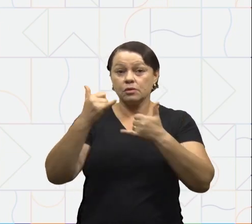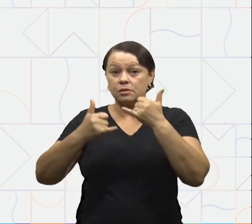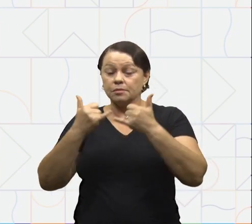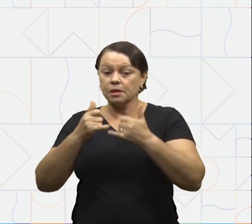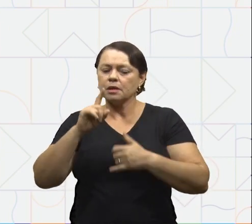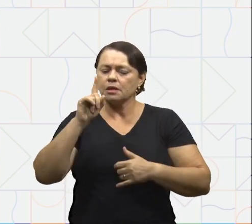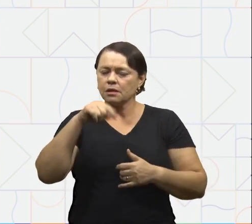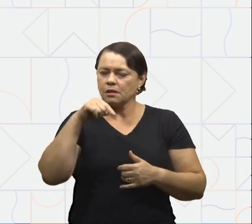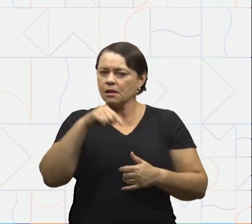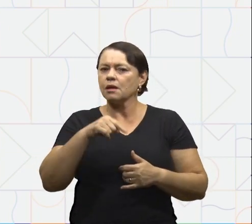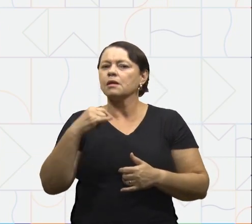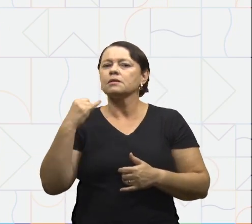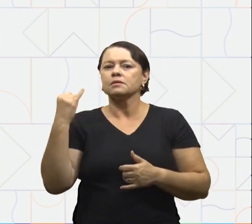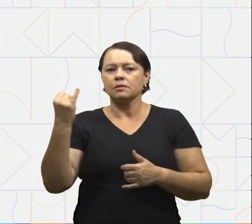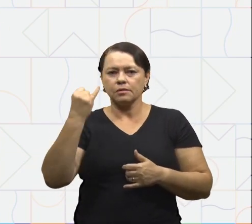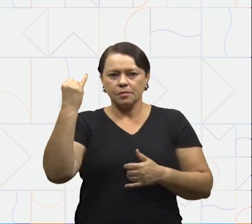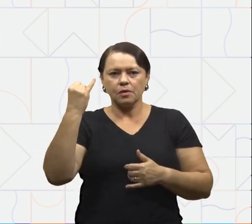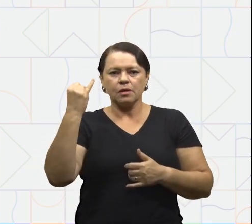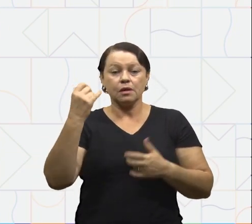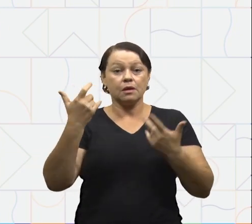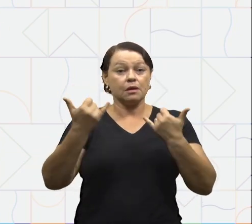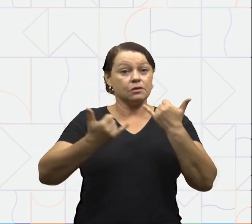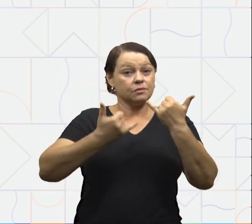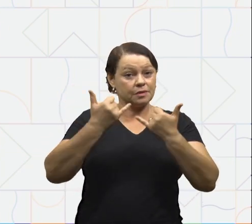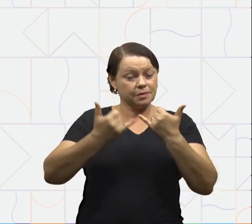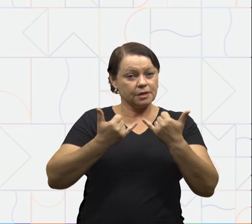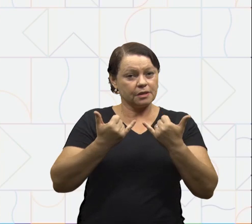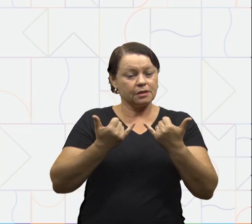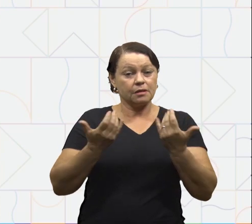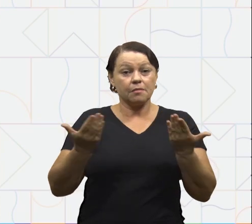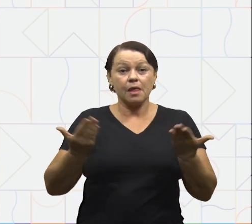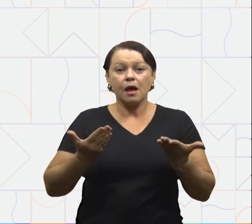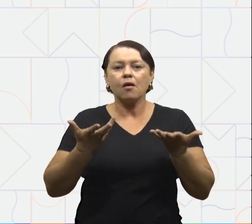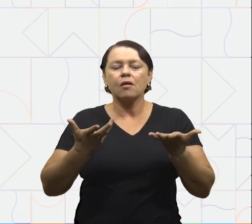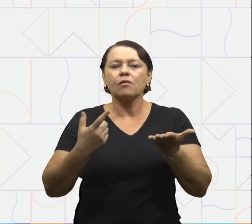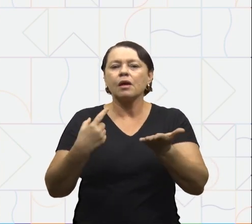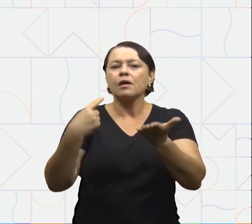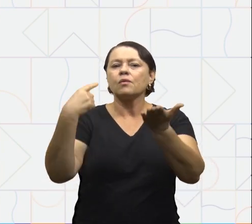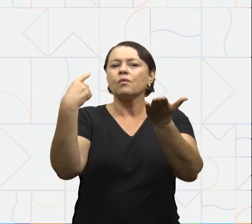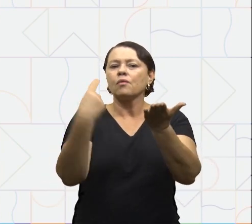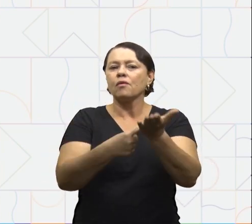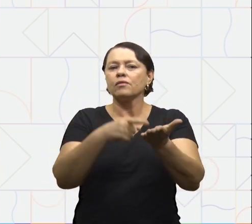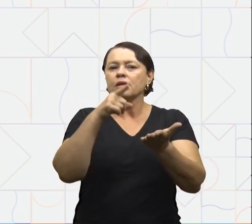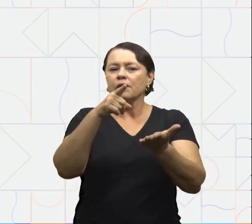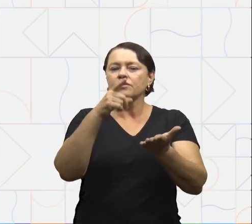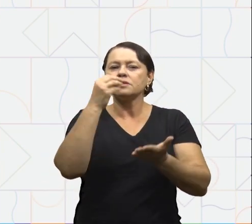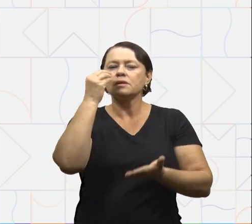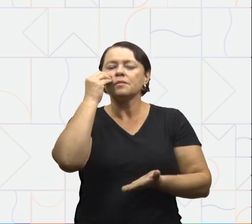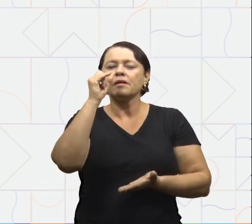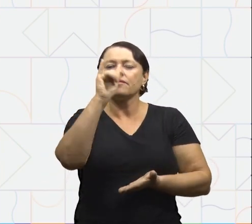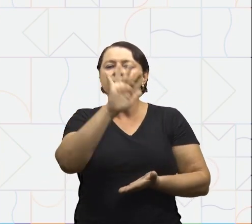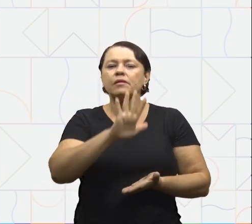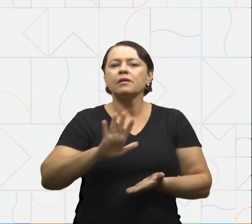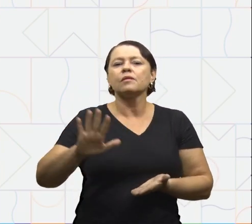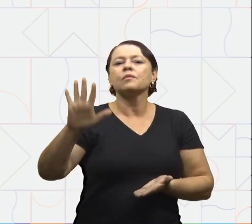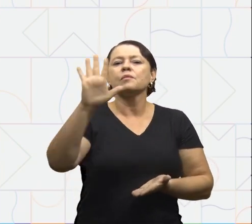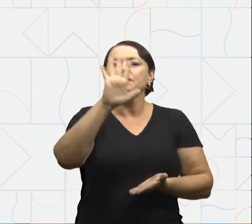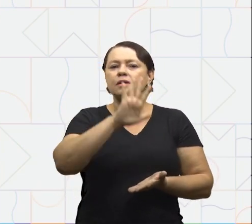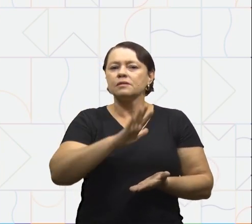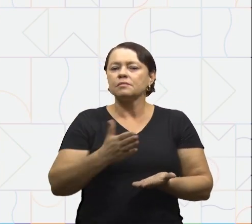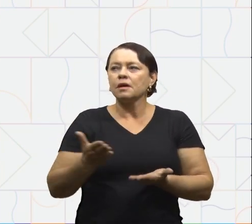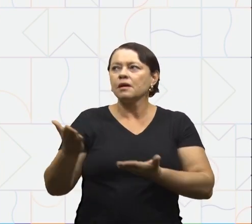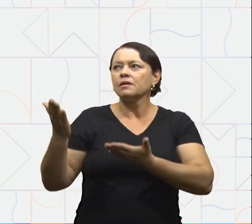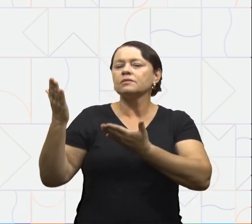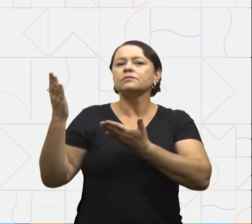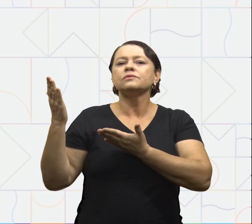quanto elas são importantes para que tudo dê certo, vou convidar você a observar uma imagem e juntos vamos registrar